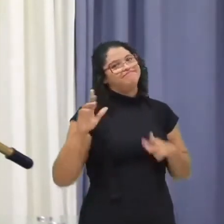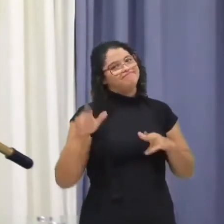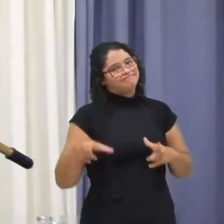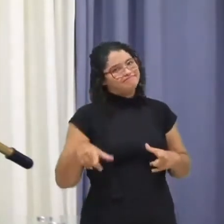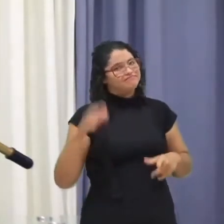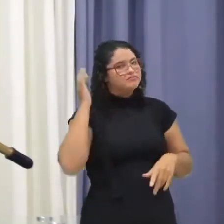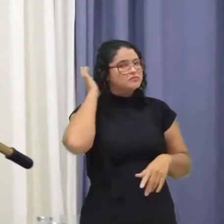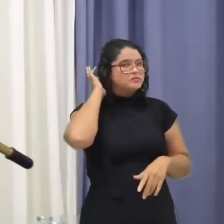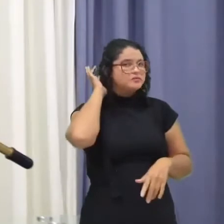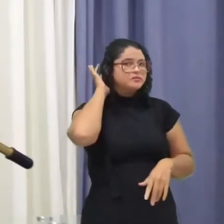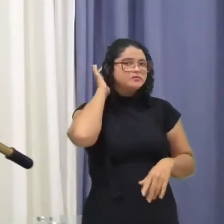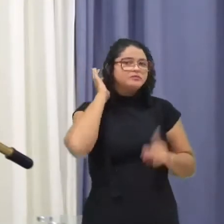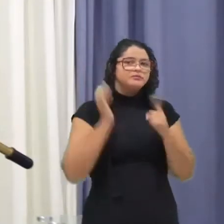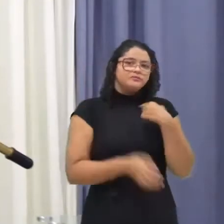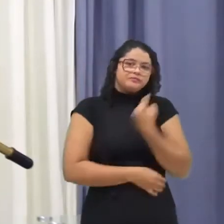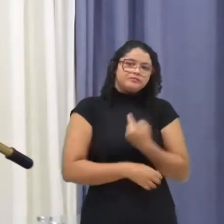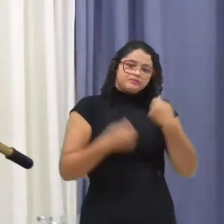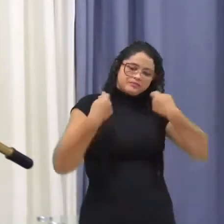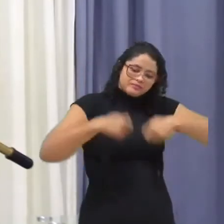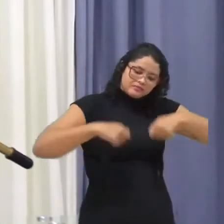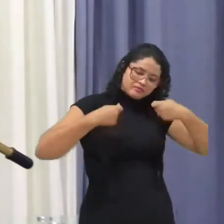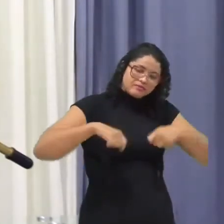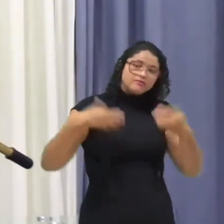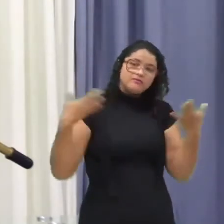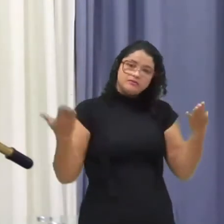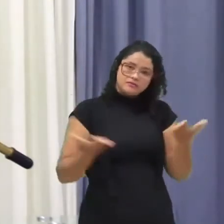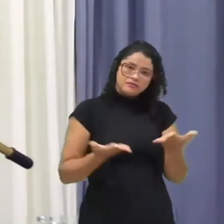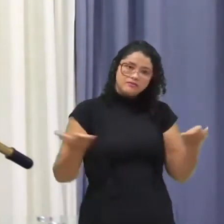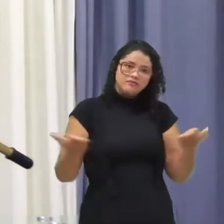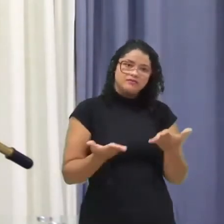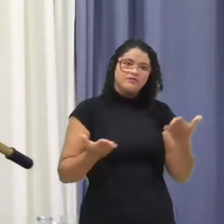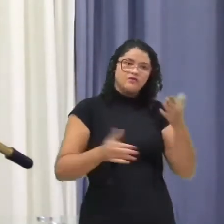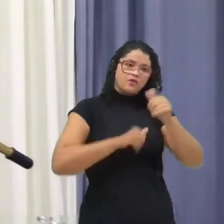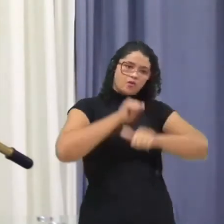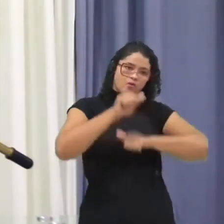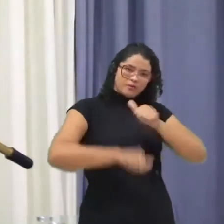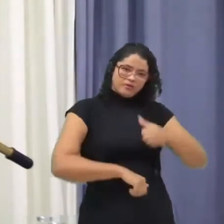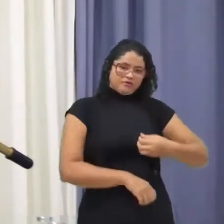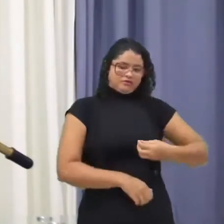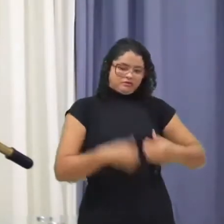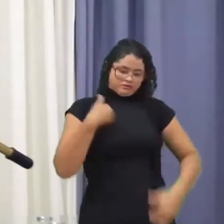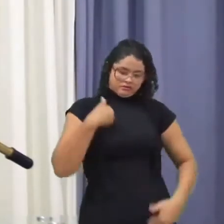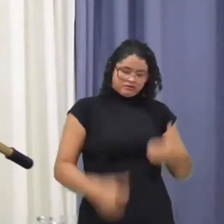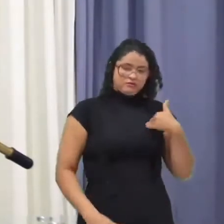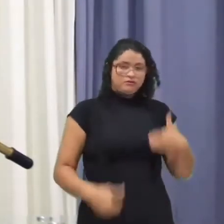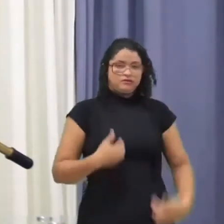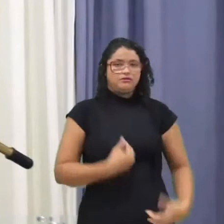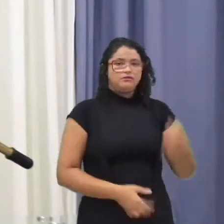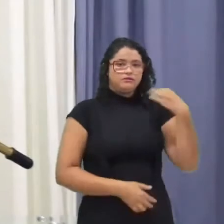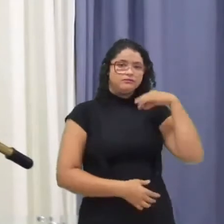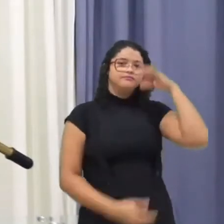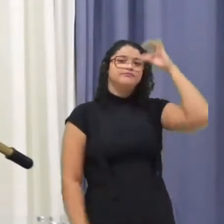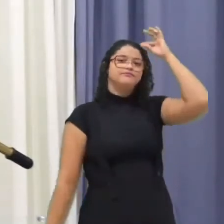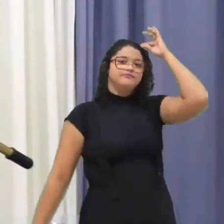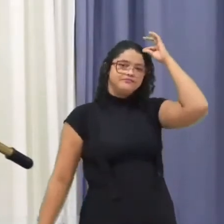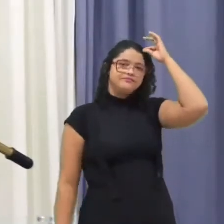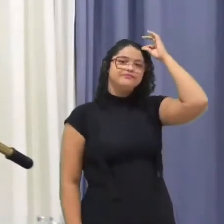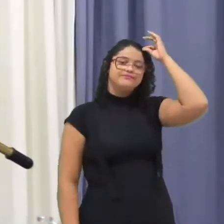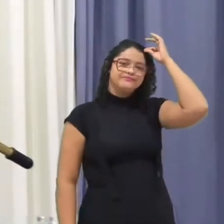Então, o que nós estamos precisando agora é de um corpo novo. Os espíritos estão